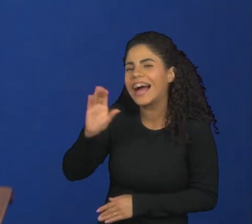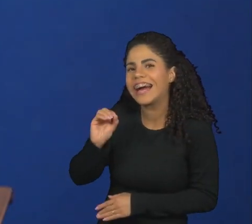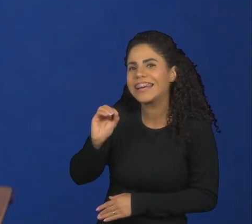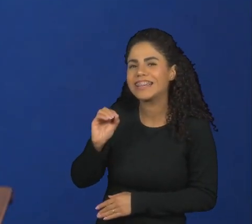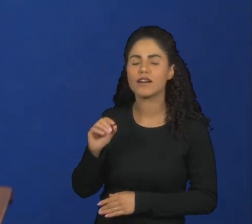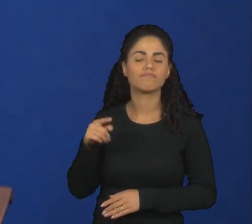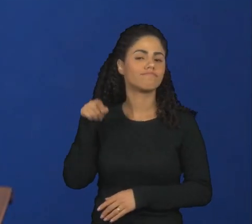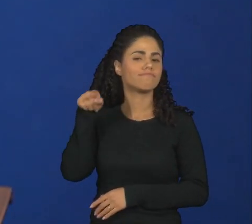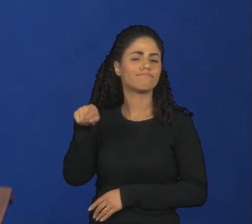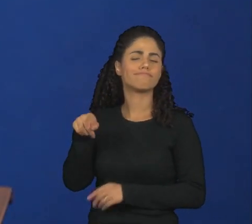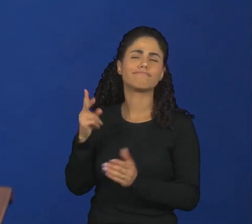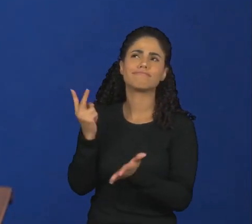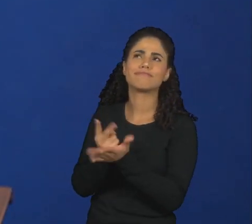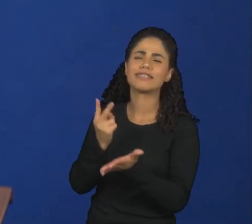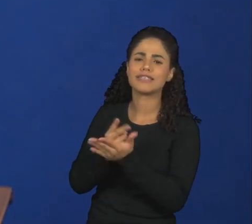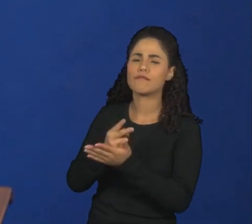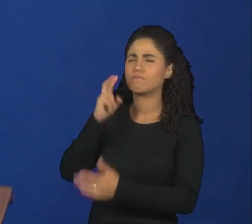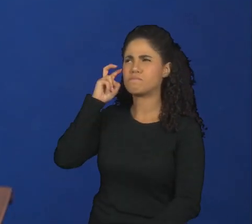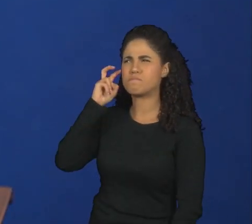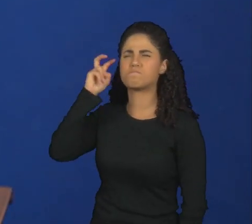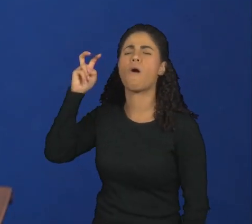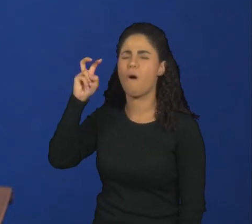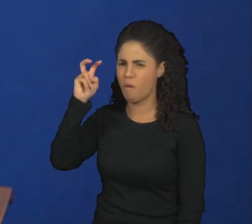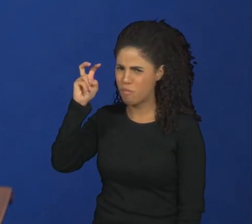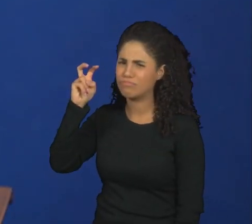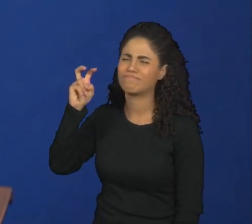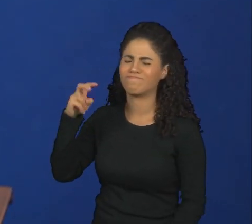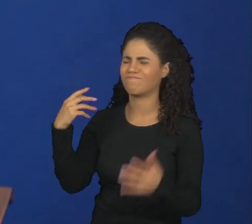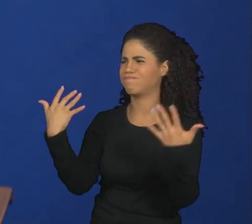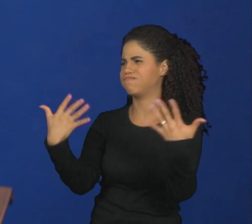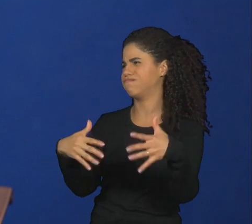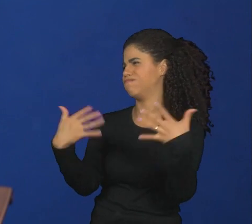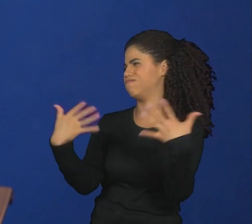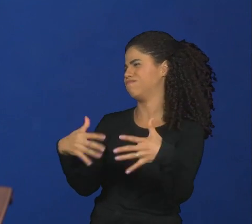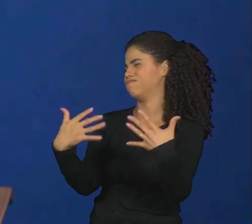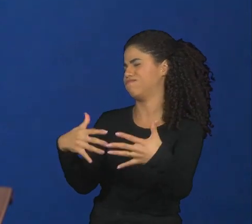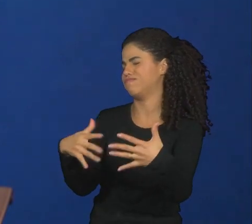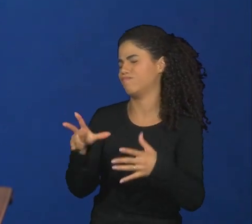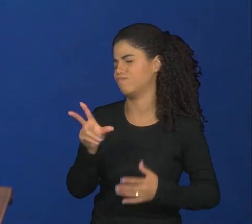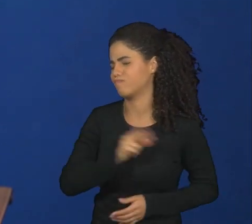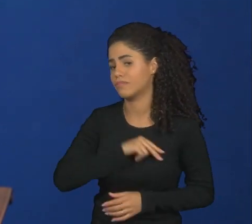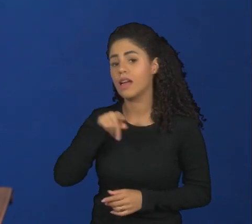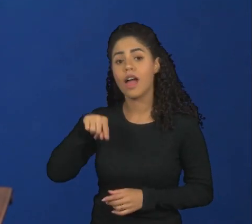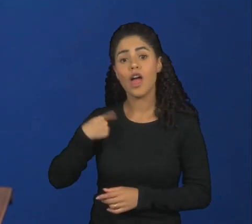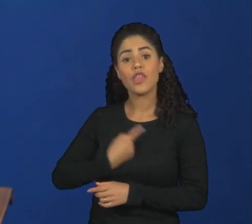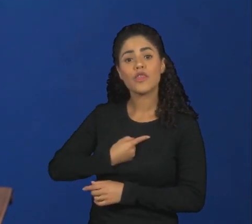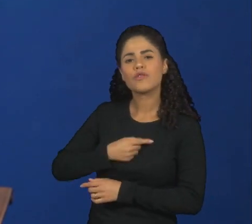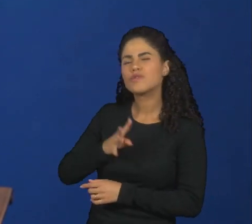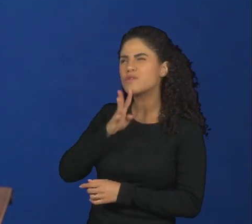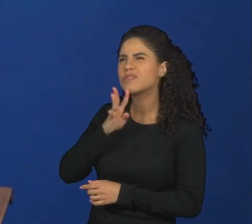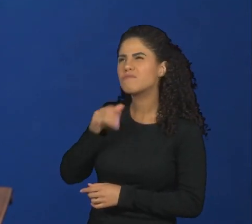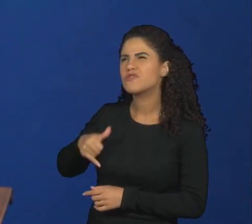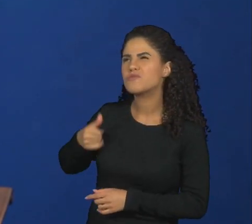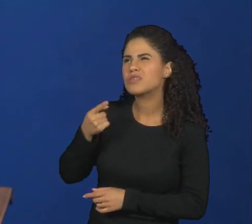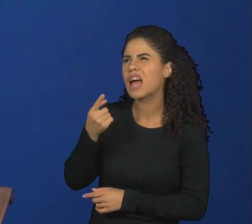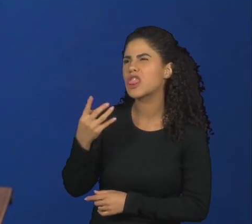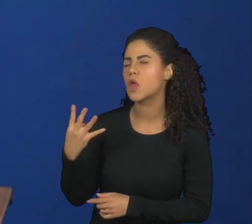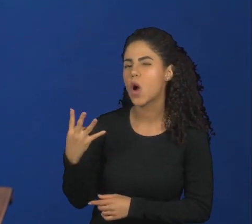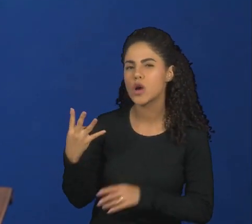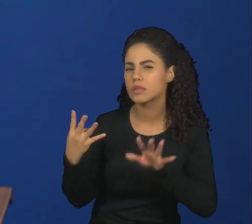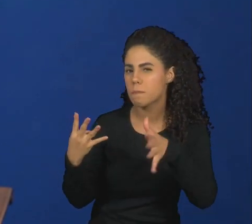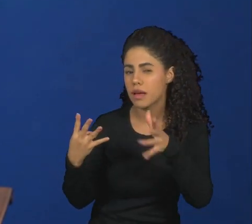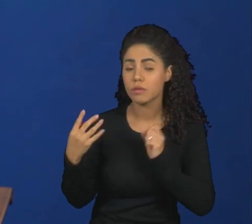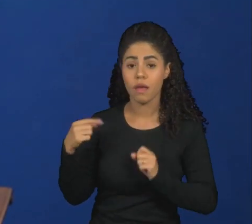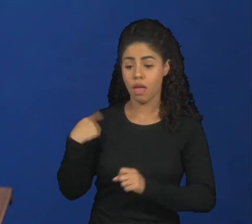Caio sempre foi extremamente inteligente e de um talento absurdo. Nós nos conhecemos quando eu tinha uns 14 anos, mais ou